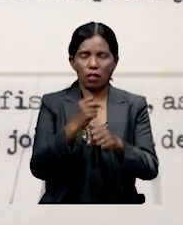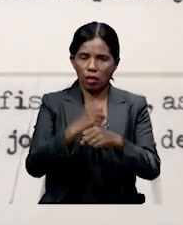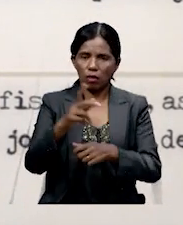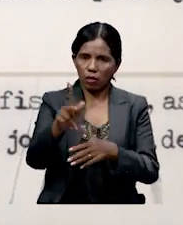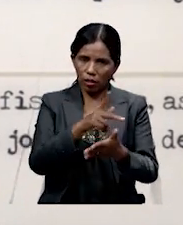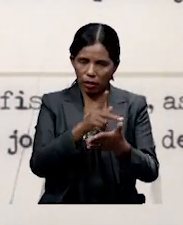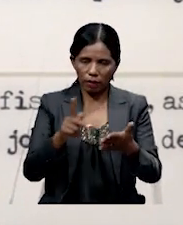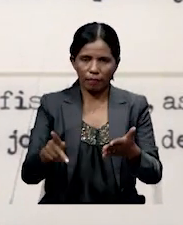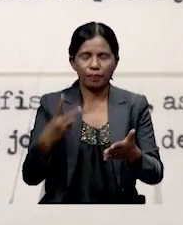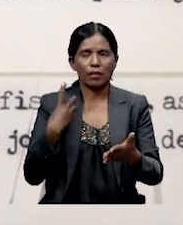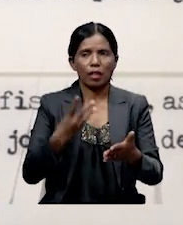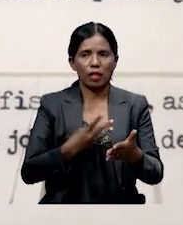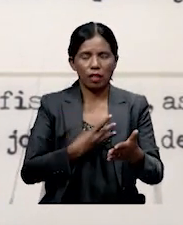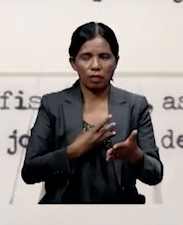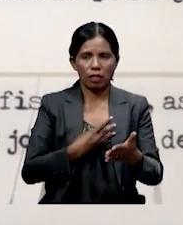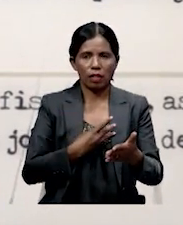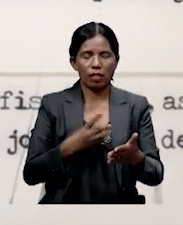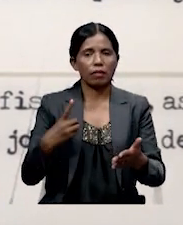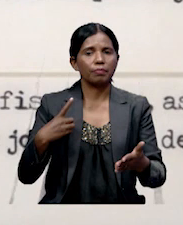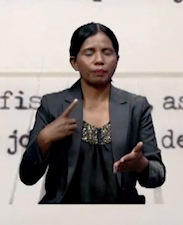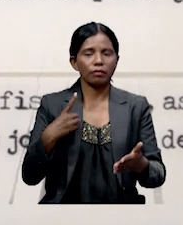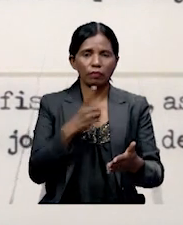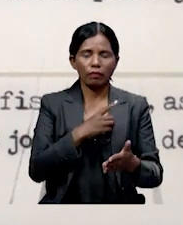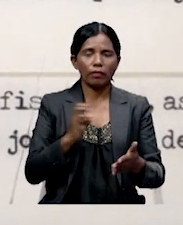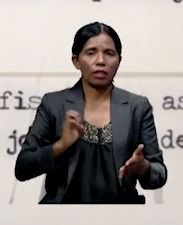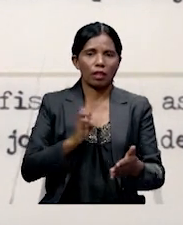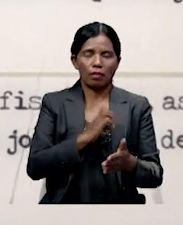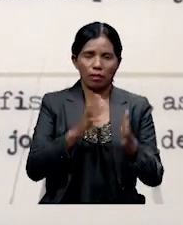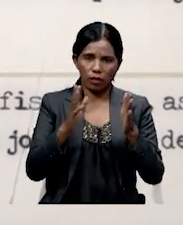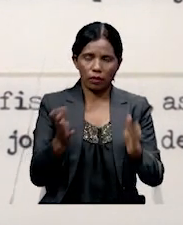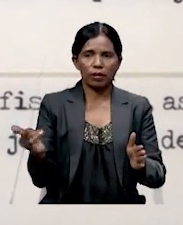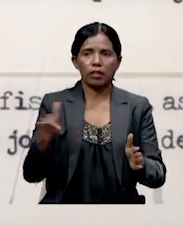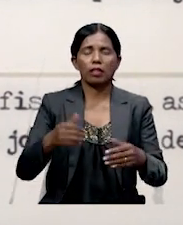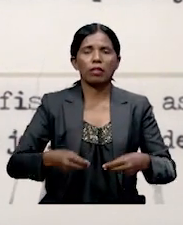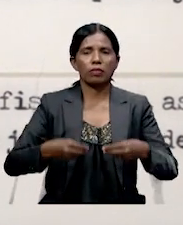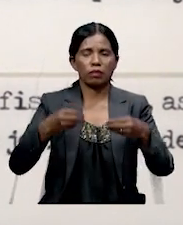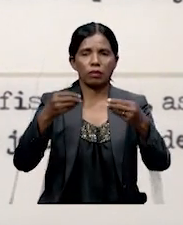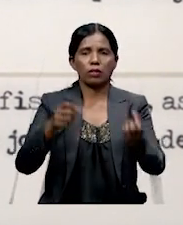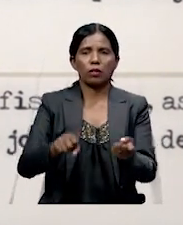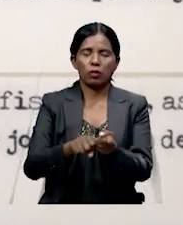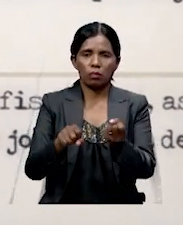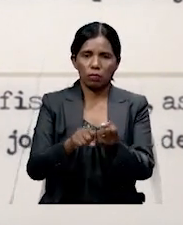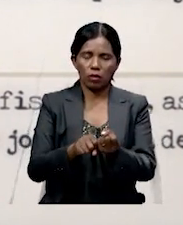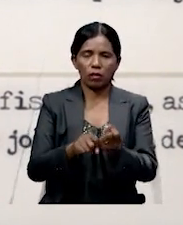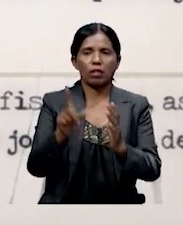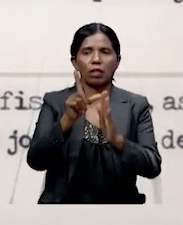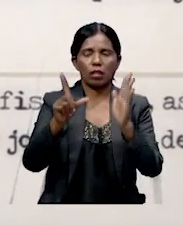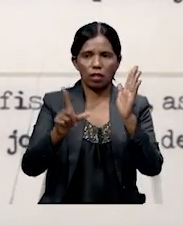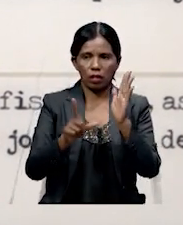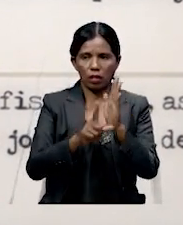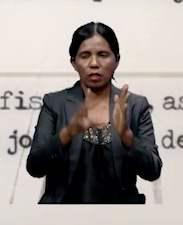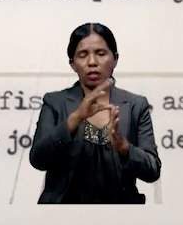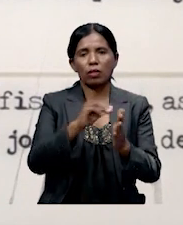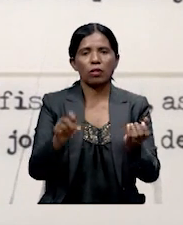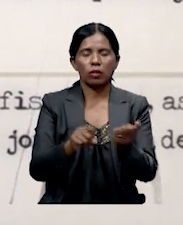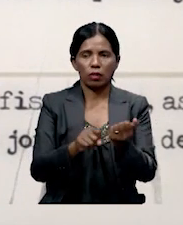teninian missões diplomáticas sira e é dever a tu for apoio legal sira no apoio legal hirak ne